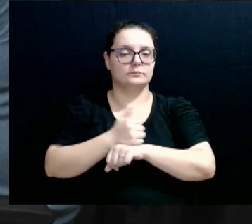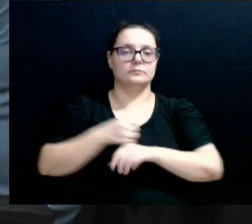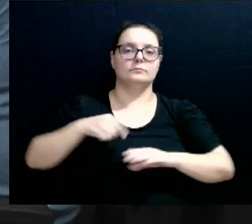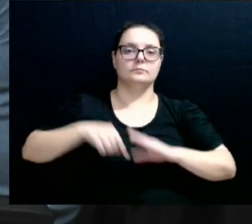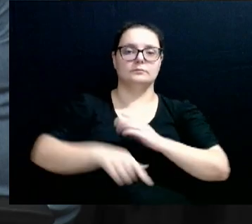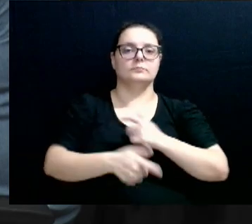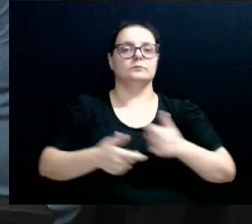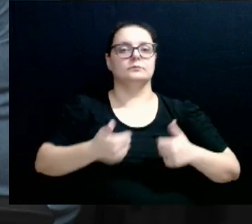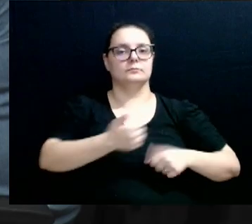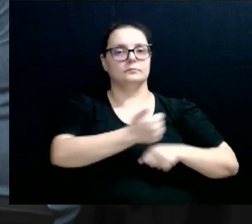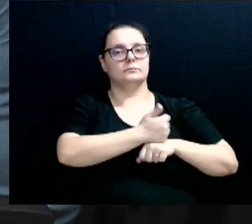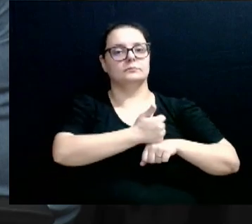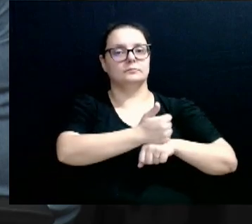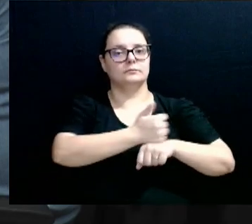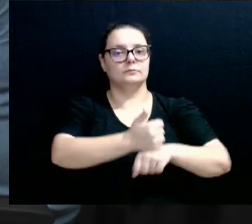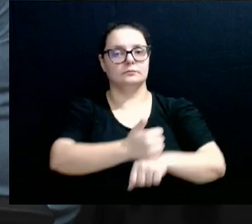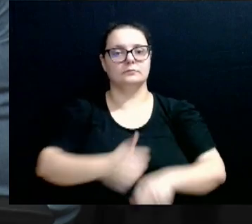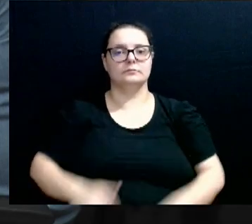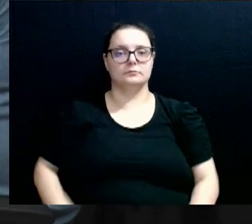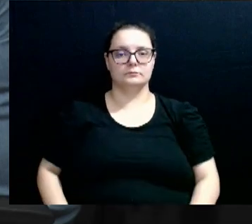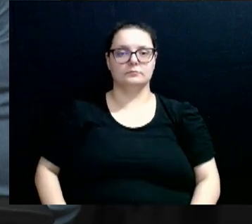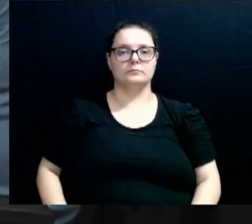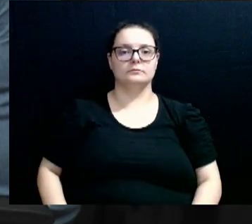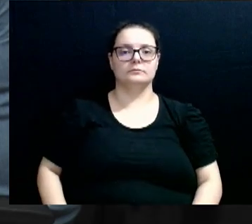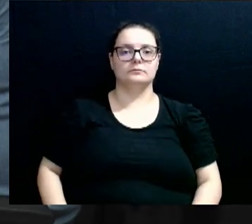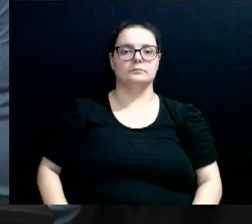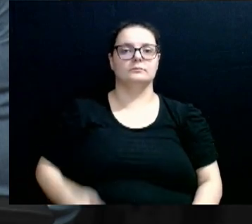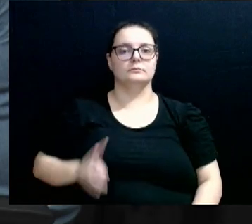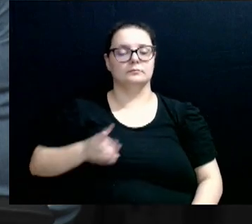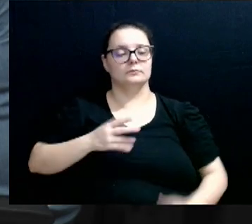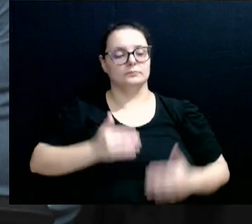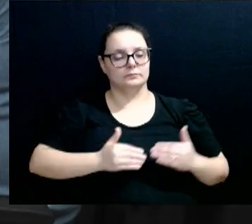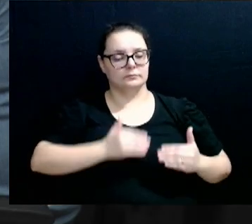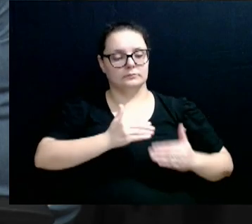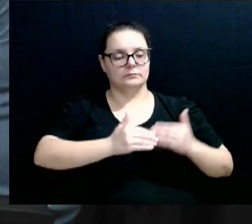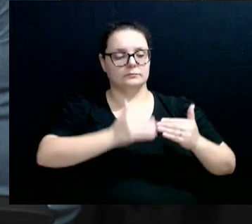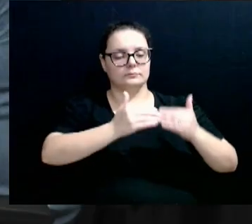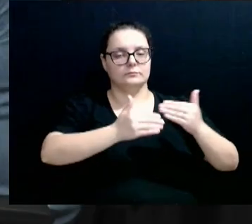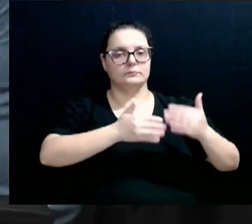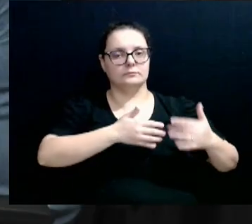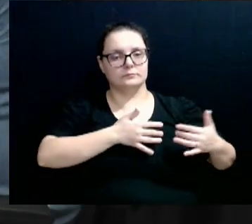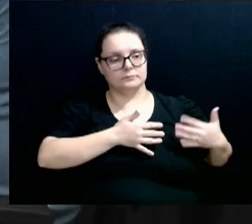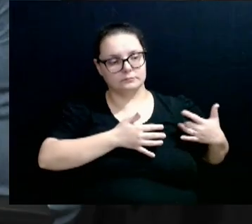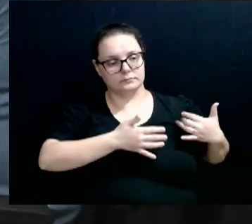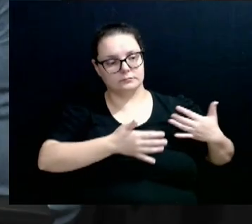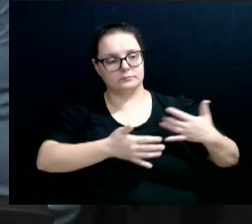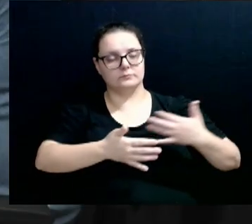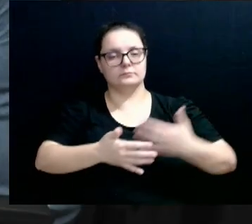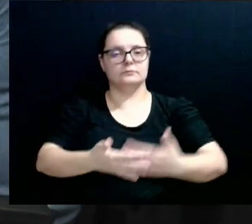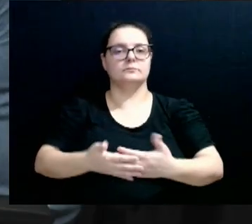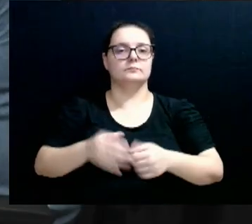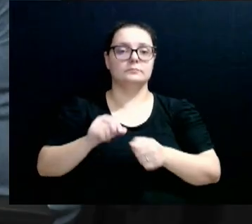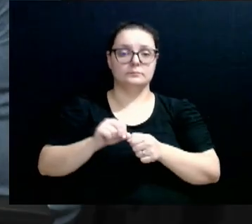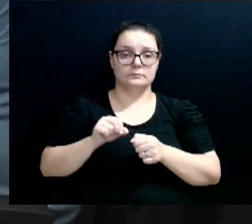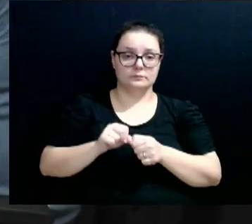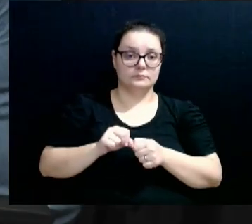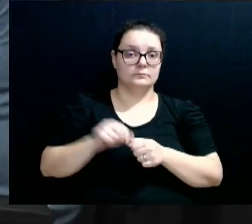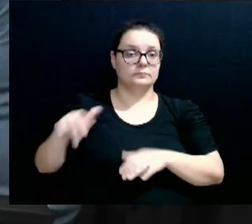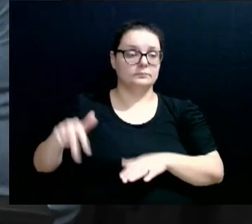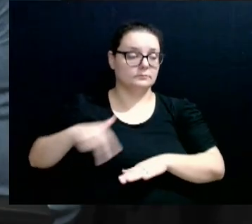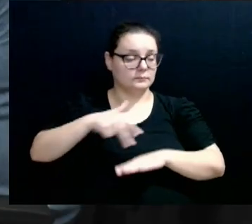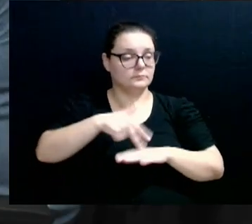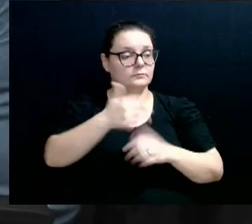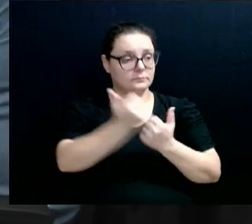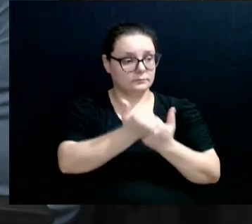Você teve uma constante, um avanço, né, com o passar do tempo, que te leva a ocupar uma posição muito importante